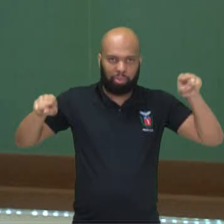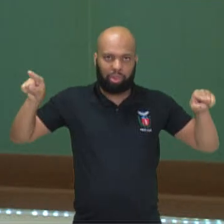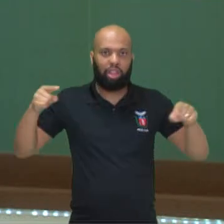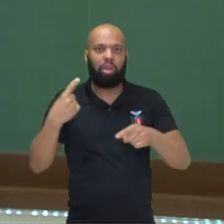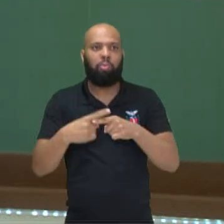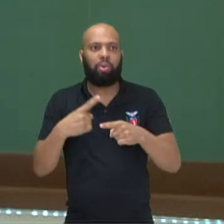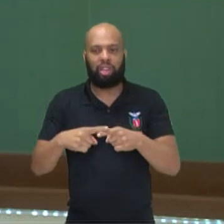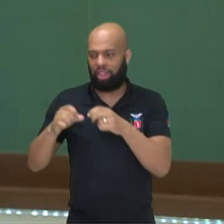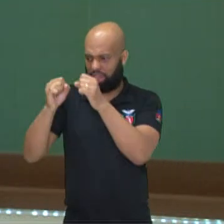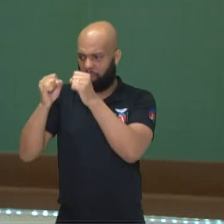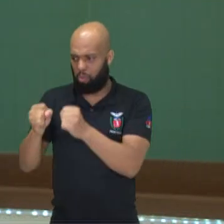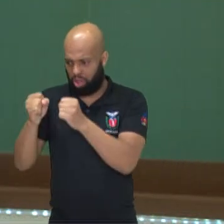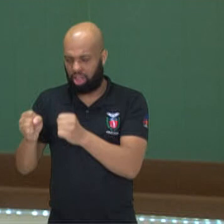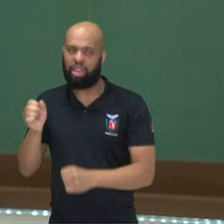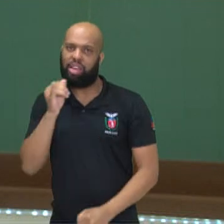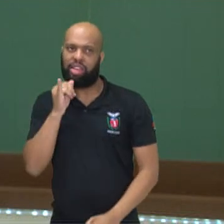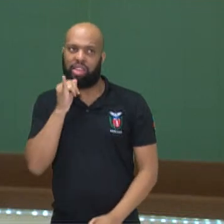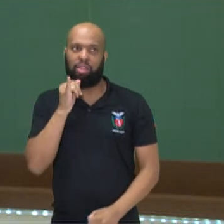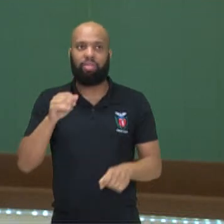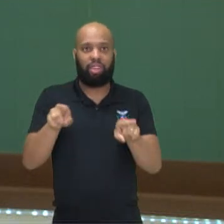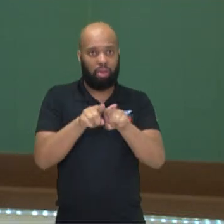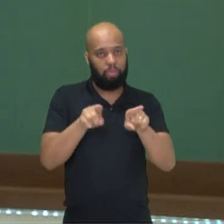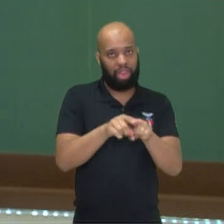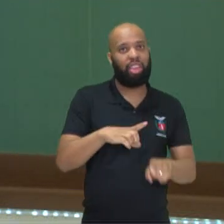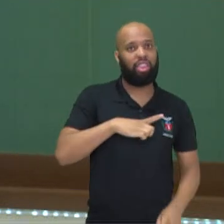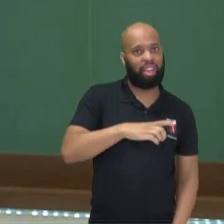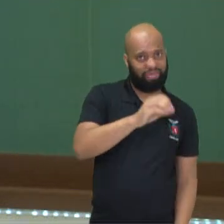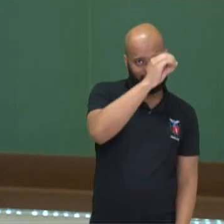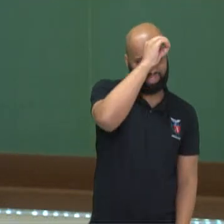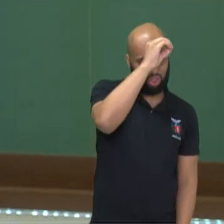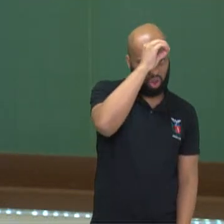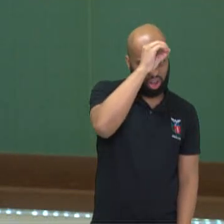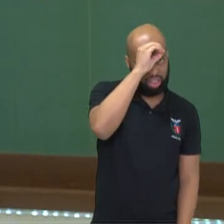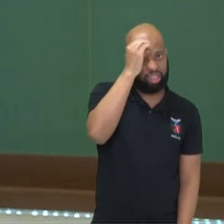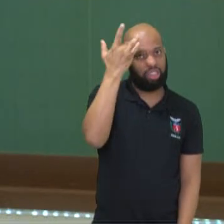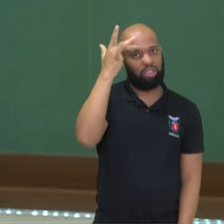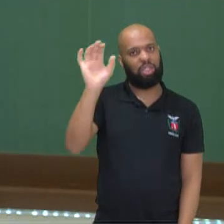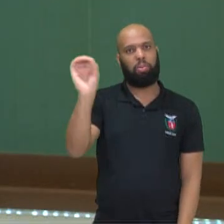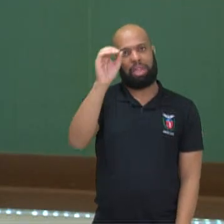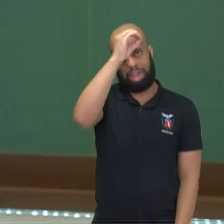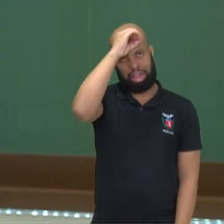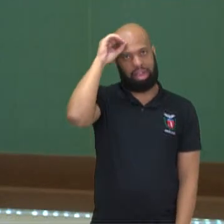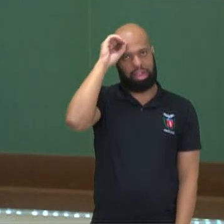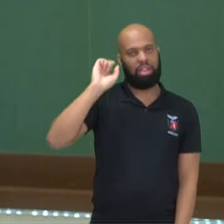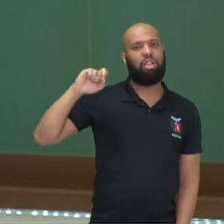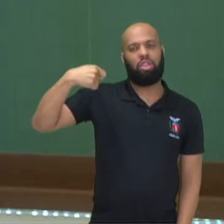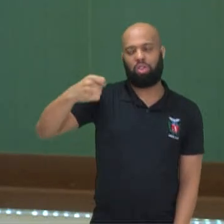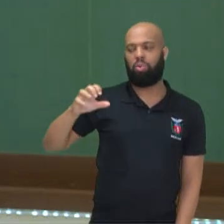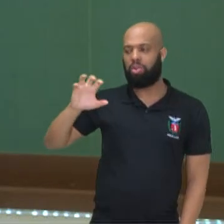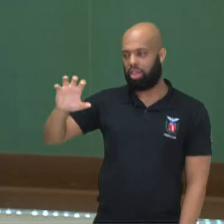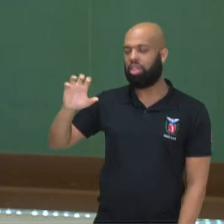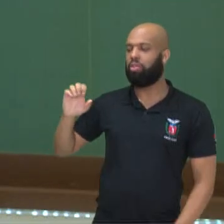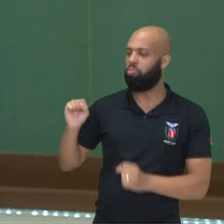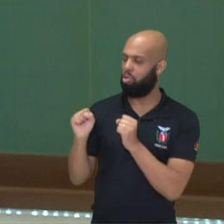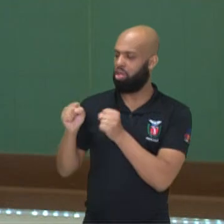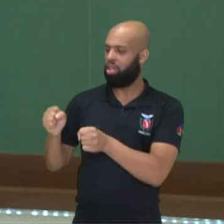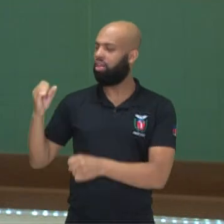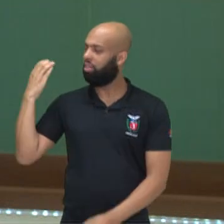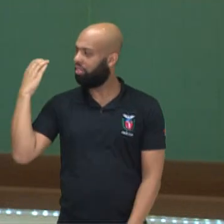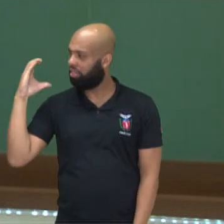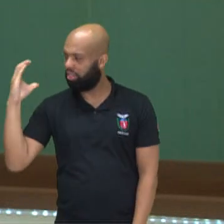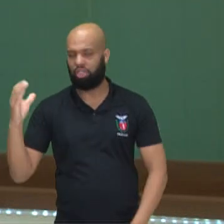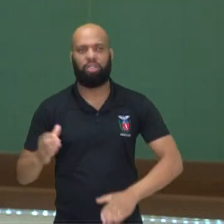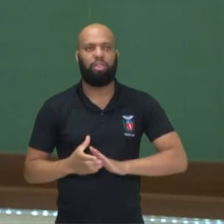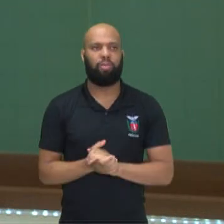Tanto poder e, ao mesmo tempo, tanta ignorância, tanto desconhecimento sobre esse poder